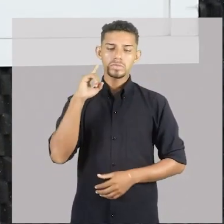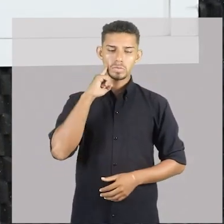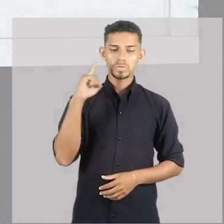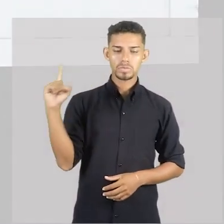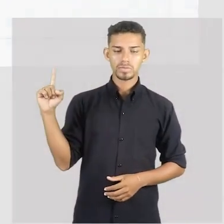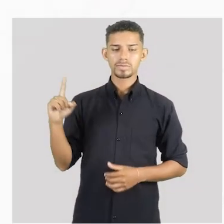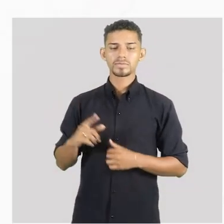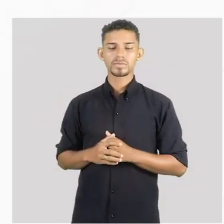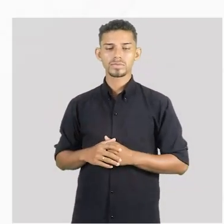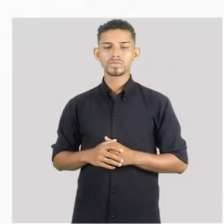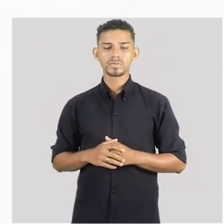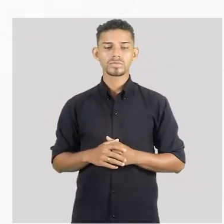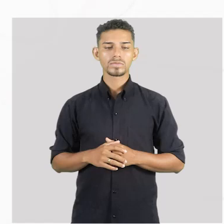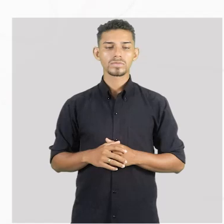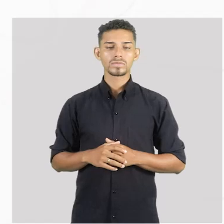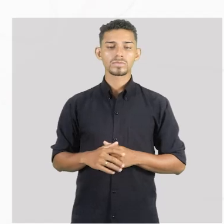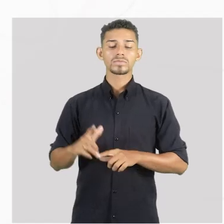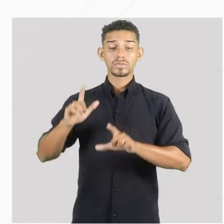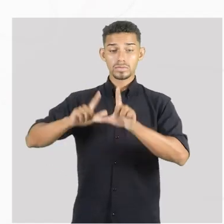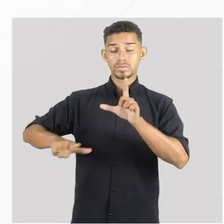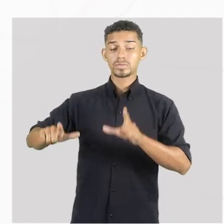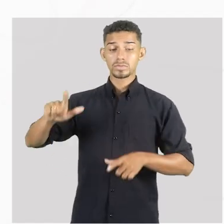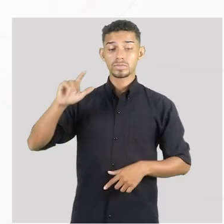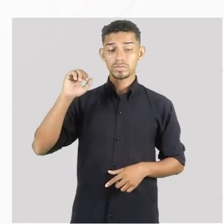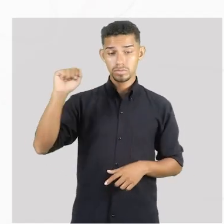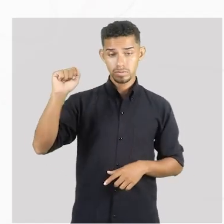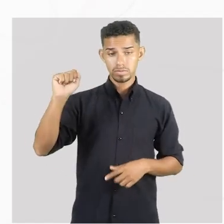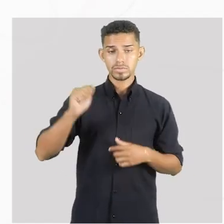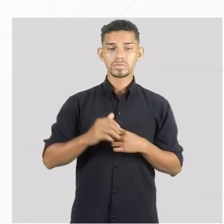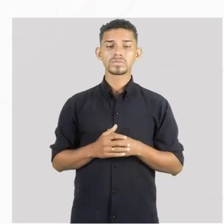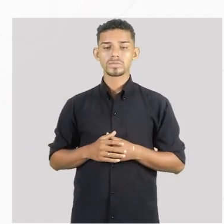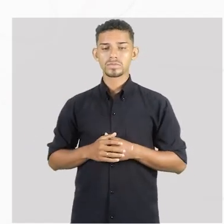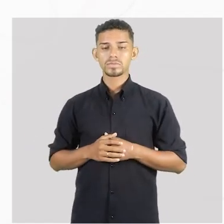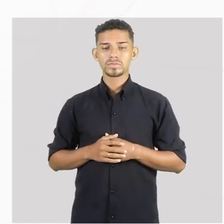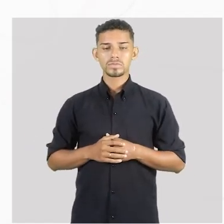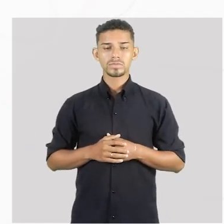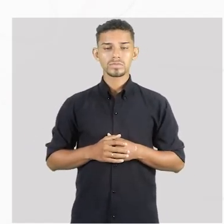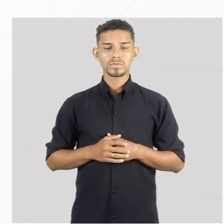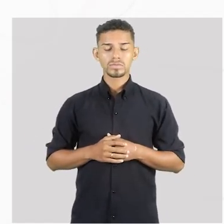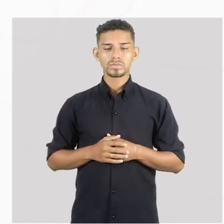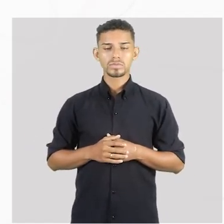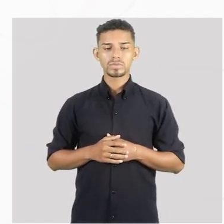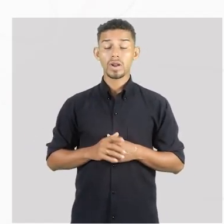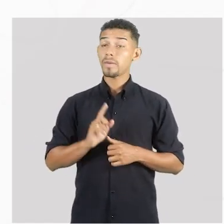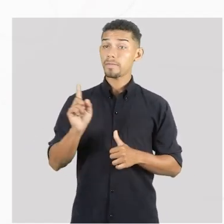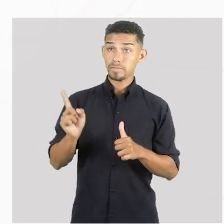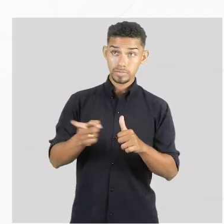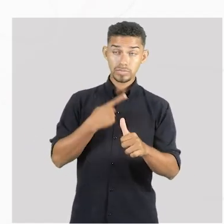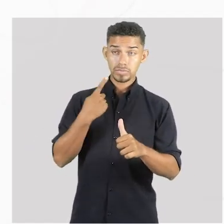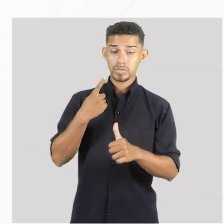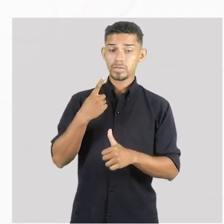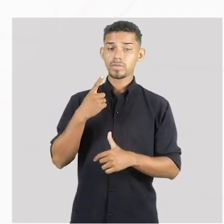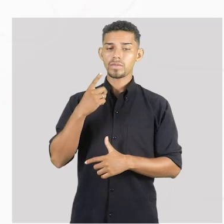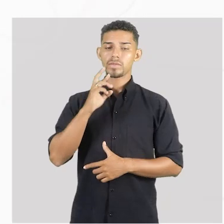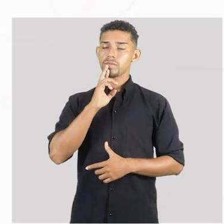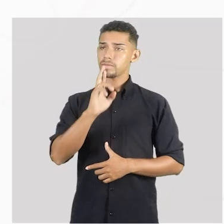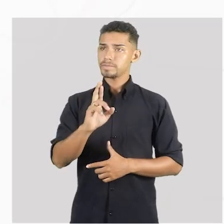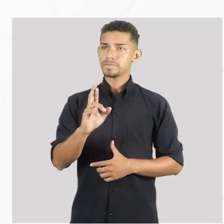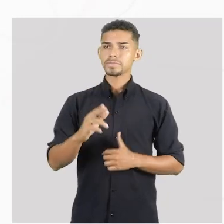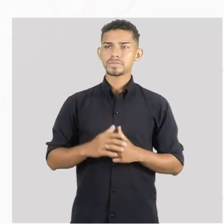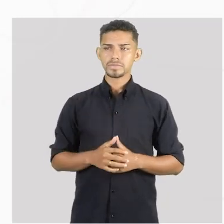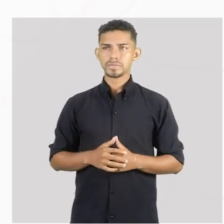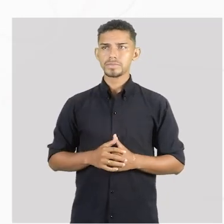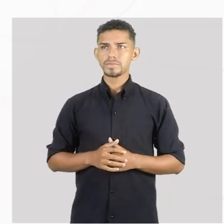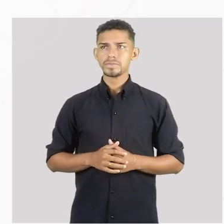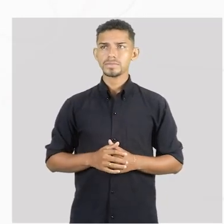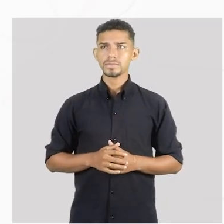tela, resposta certa, letra A. Belezinha? Então, primeira questão, letra A. Vamos passar para a